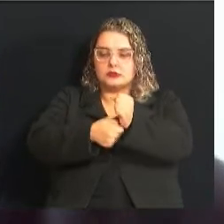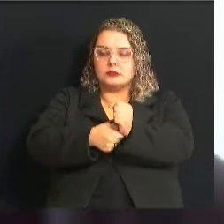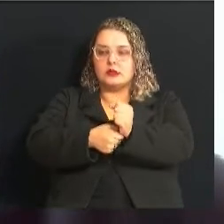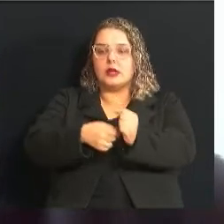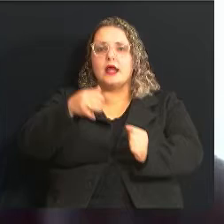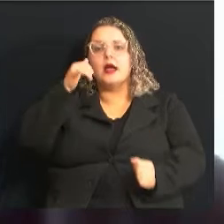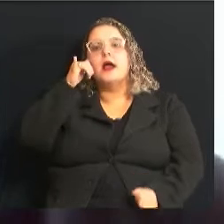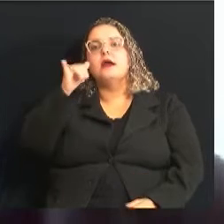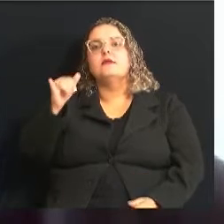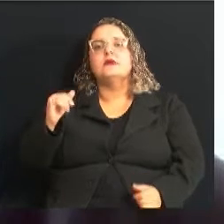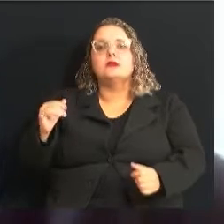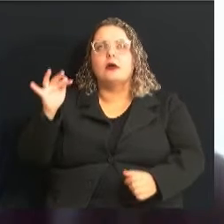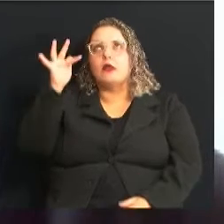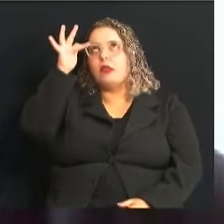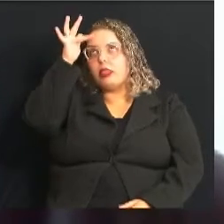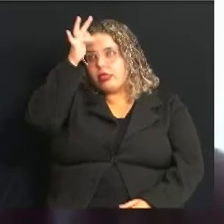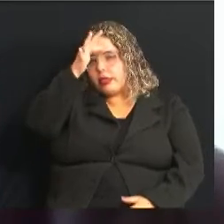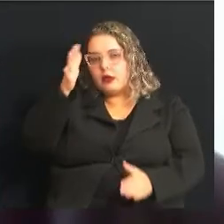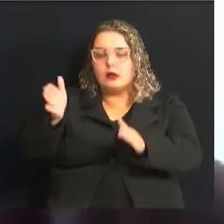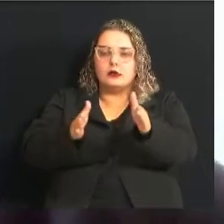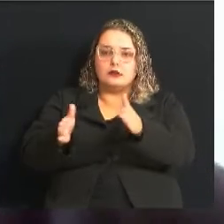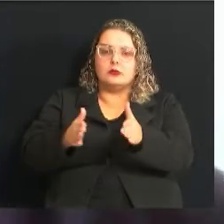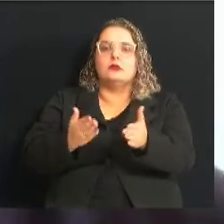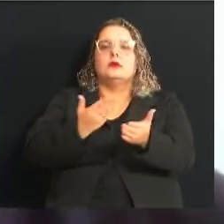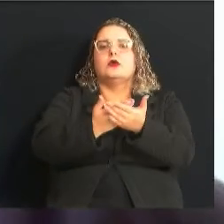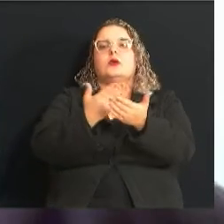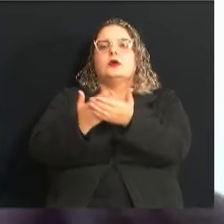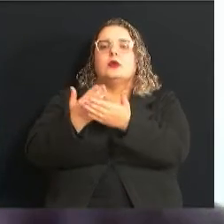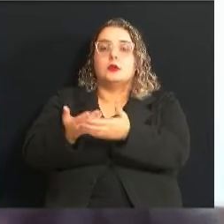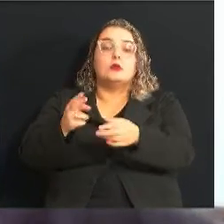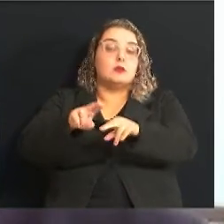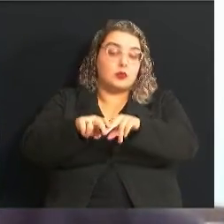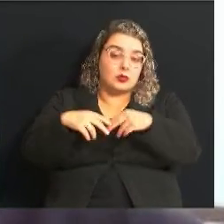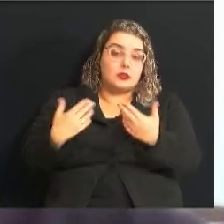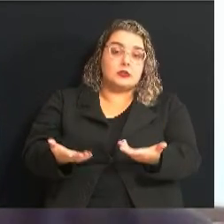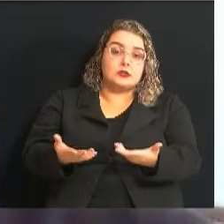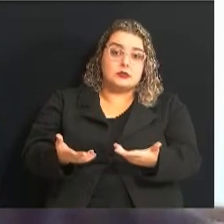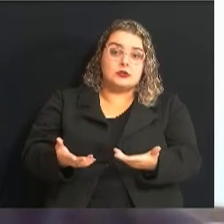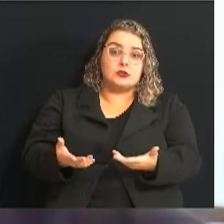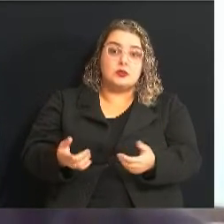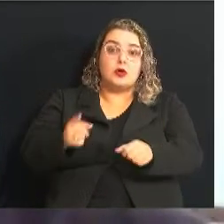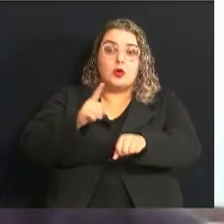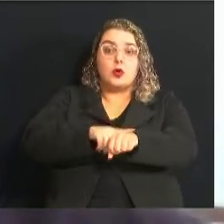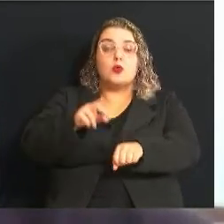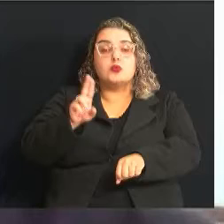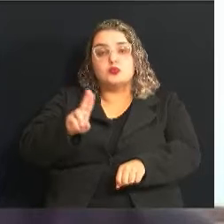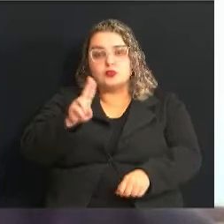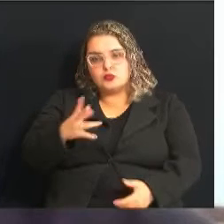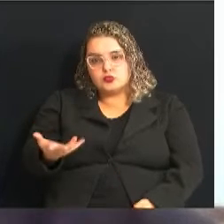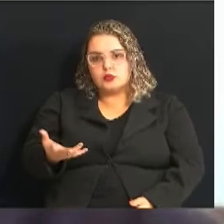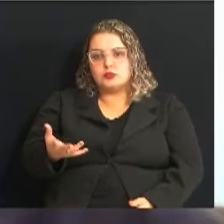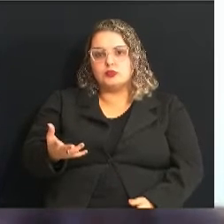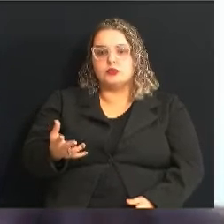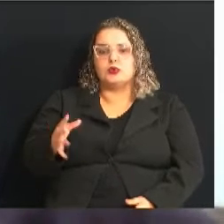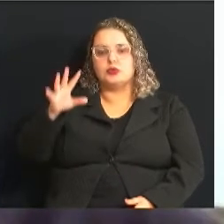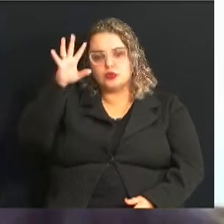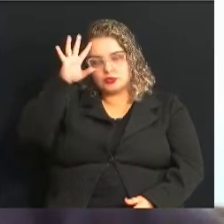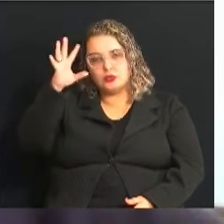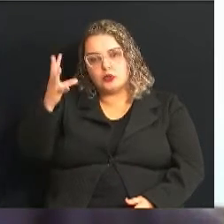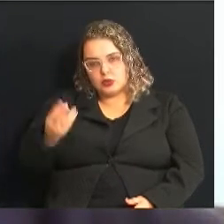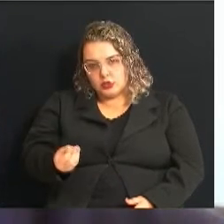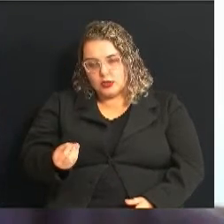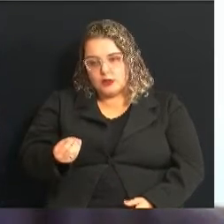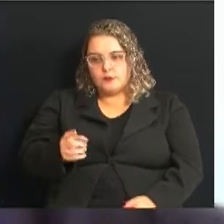a distração dos alunos durante o estudo e, portanto, otimizando o tempo e o ganho de conhecimentos, né?